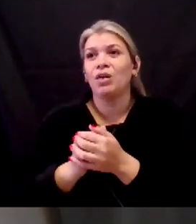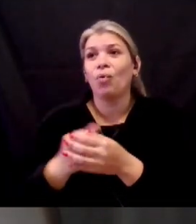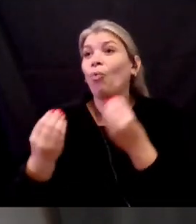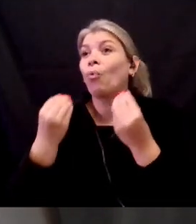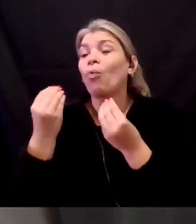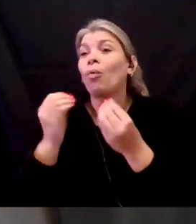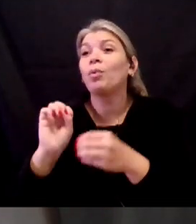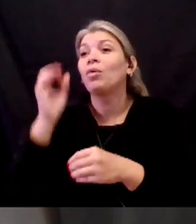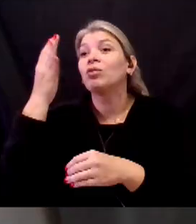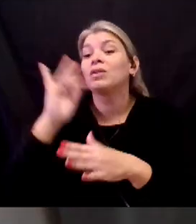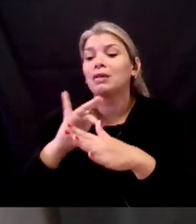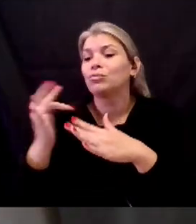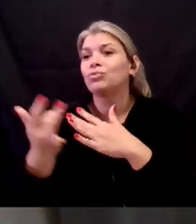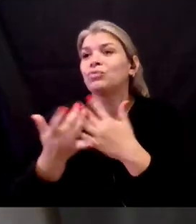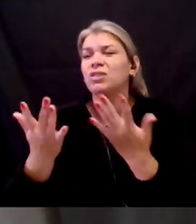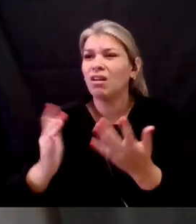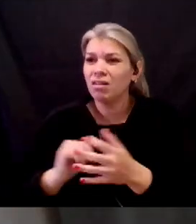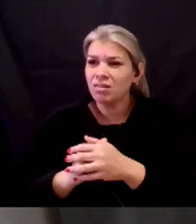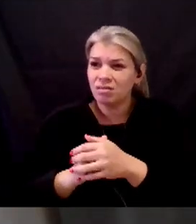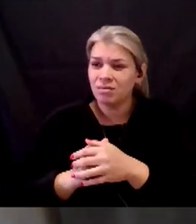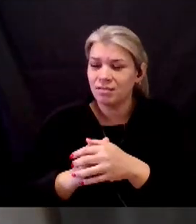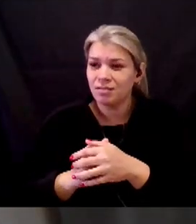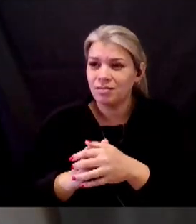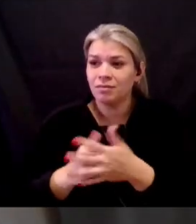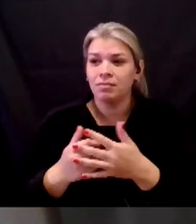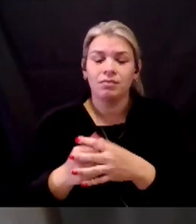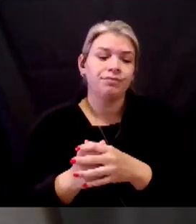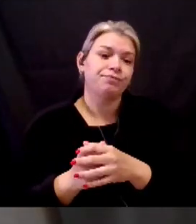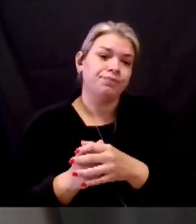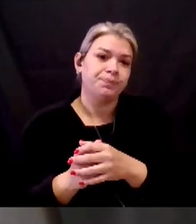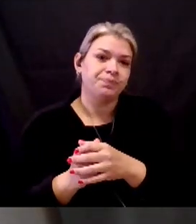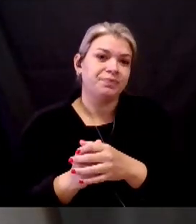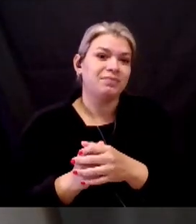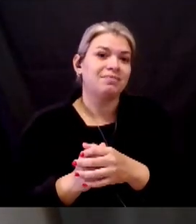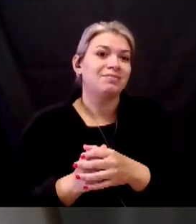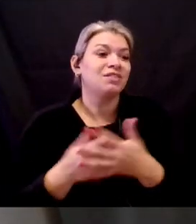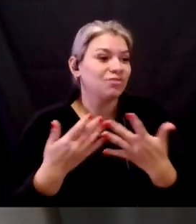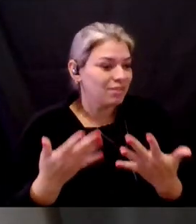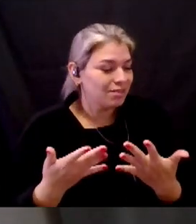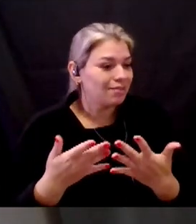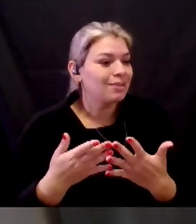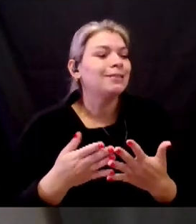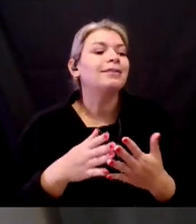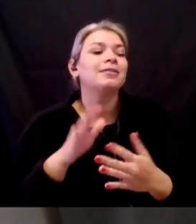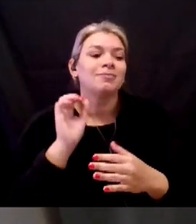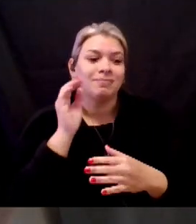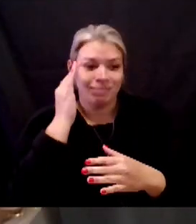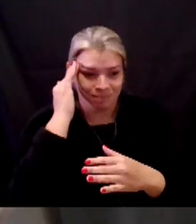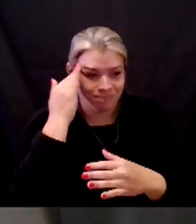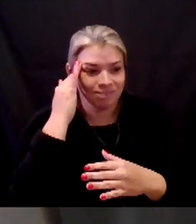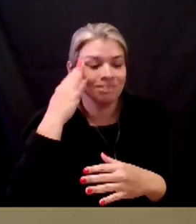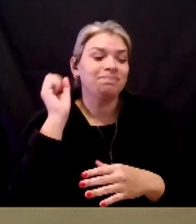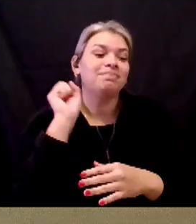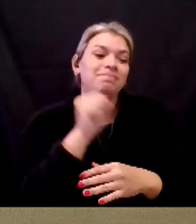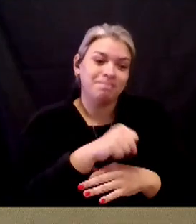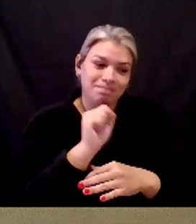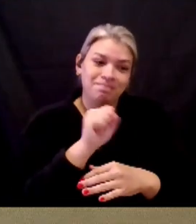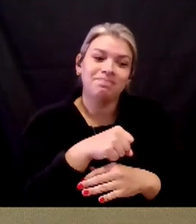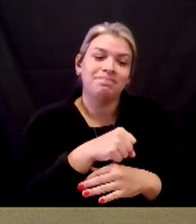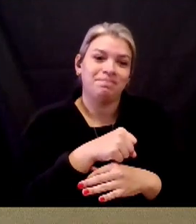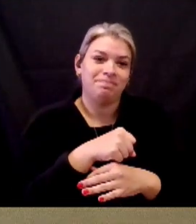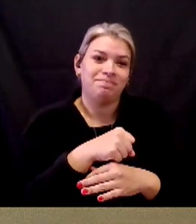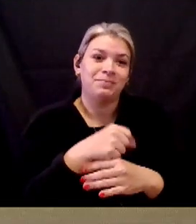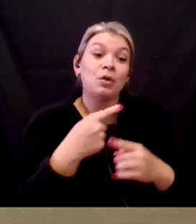os algoritmos. A criança não vai entender. Gente, a criança entende. Entende. Ela entendeu que aquela maquiagem é